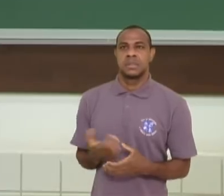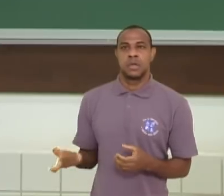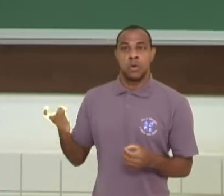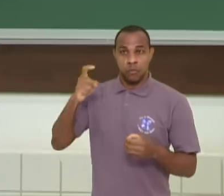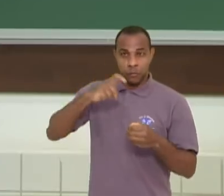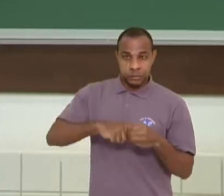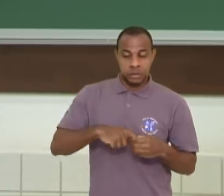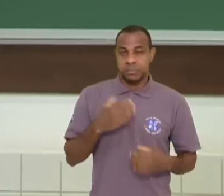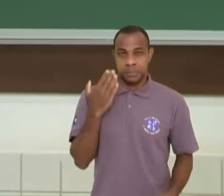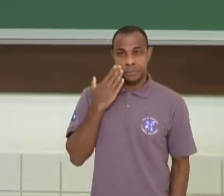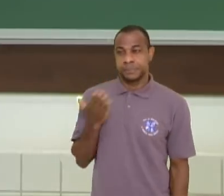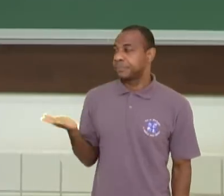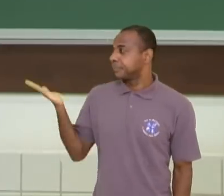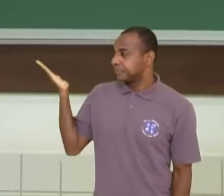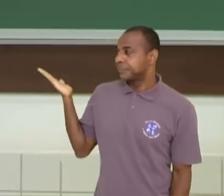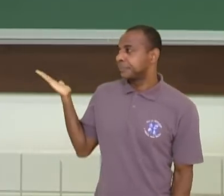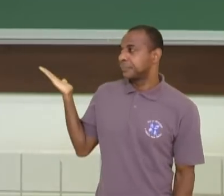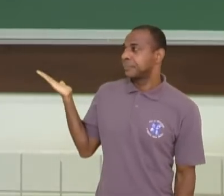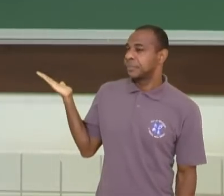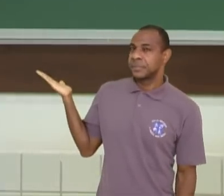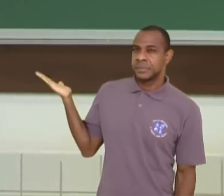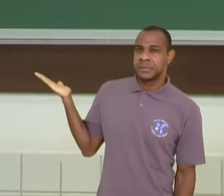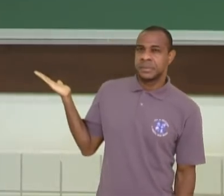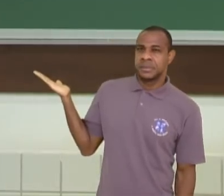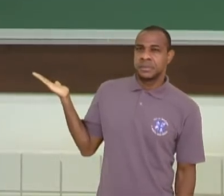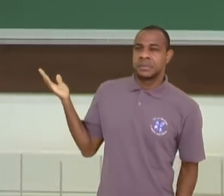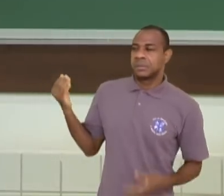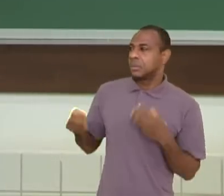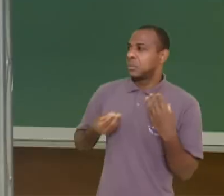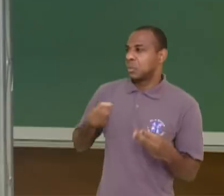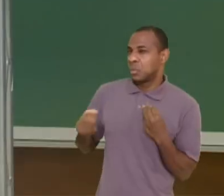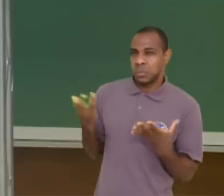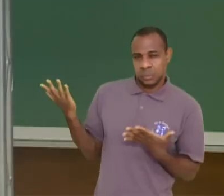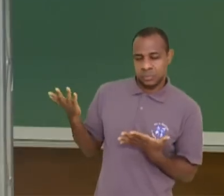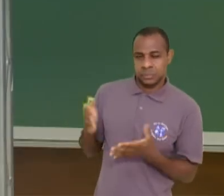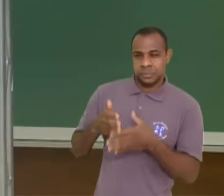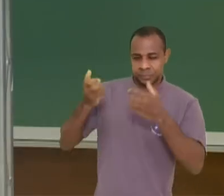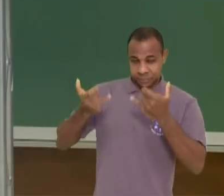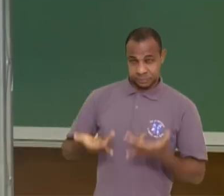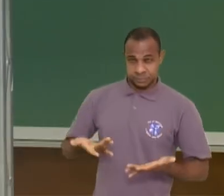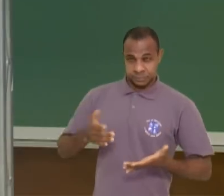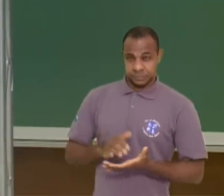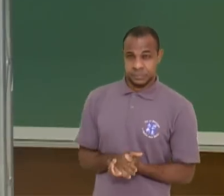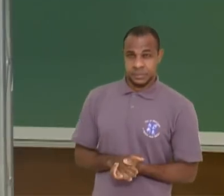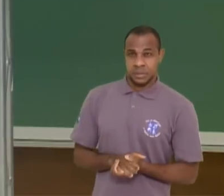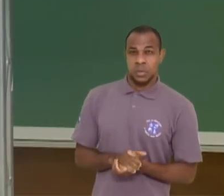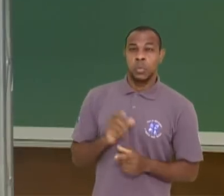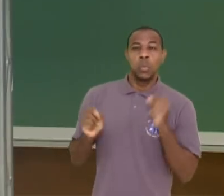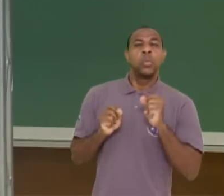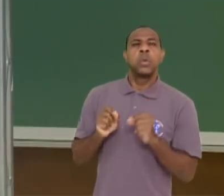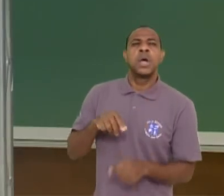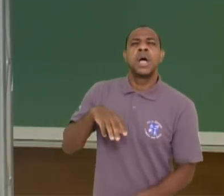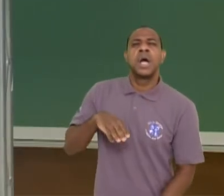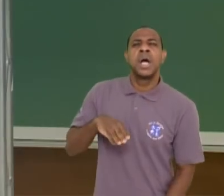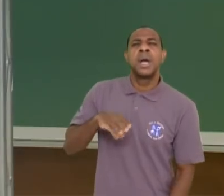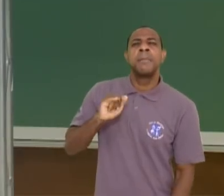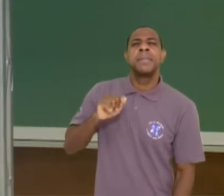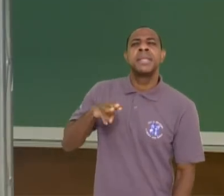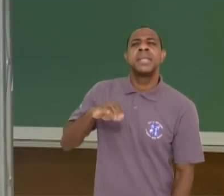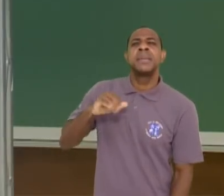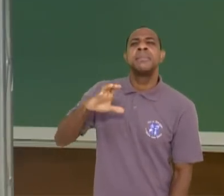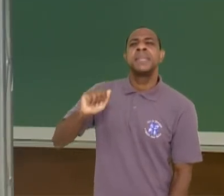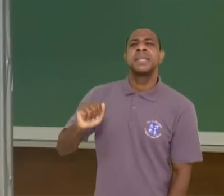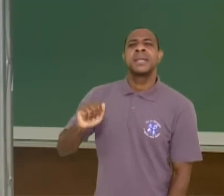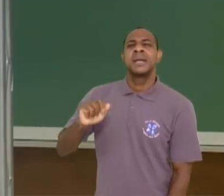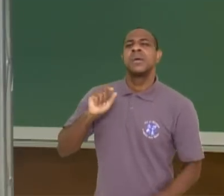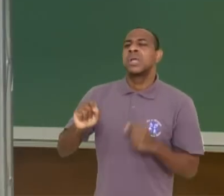Retornamos então, galera, com alguns apontamentos sobre essa atividade que era o quê? O que é mímica? Você definiria lá para